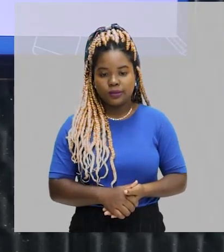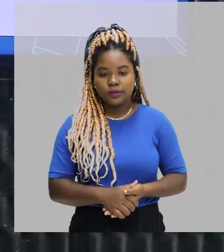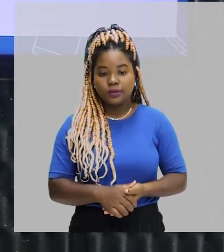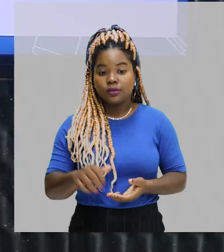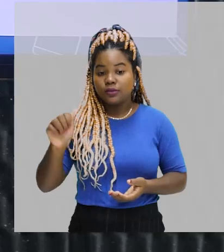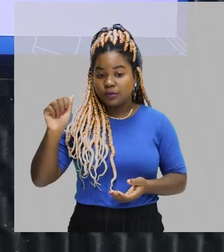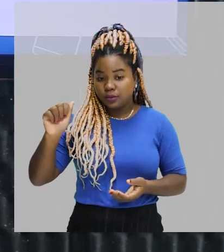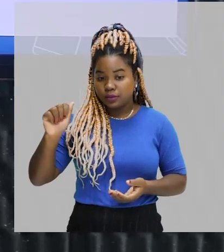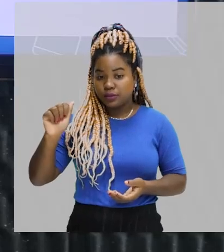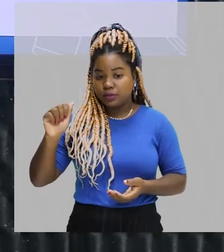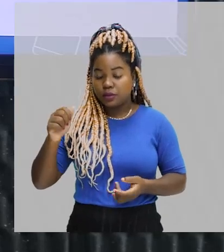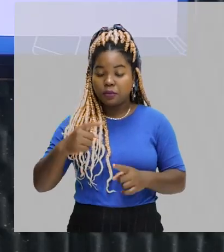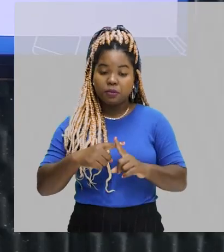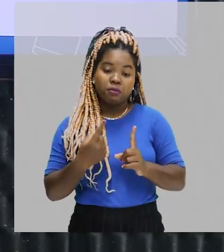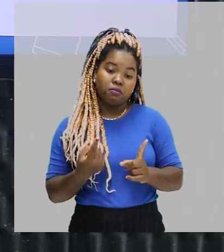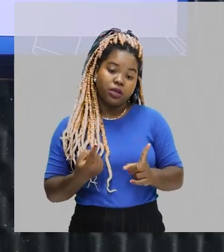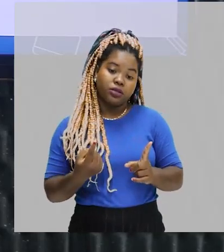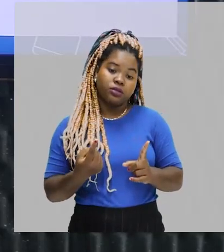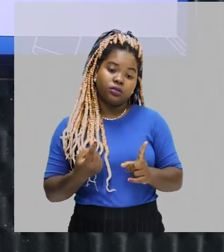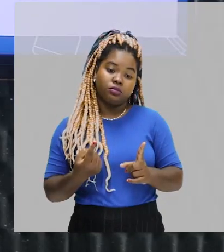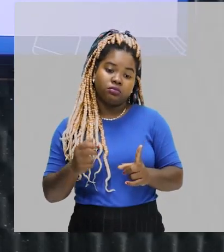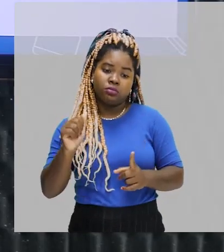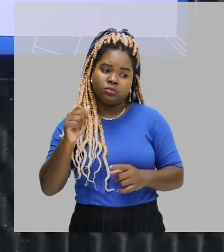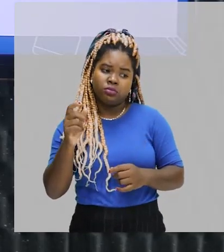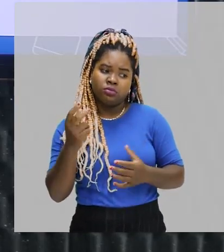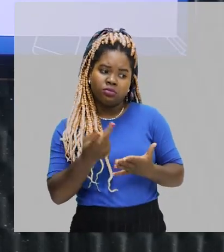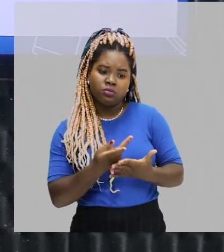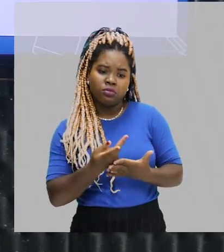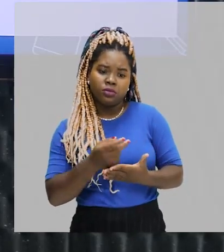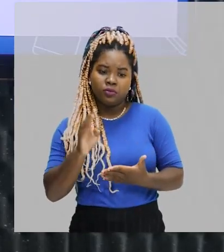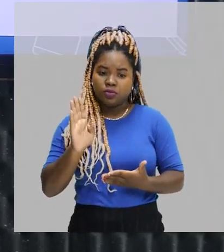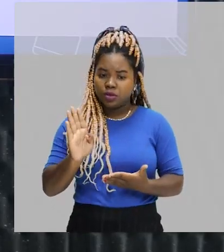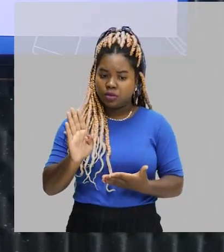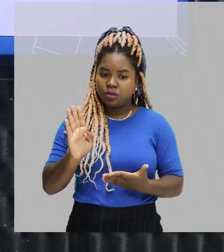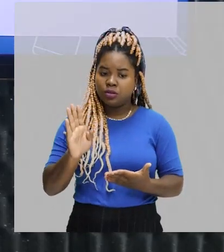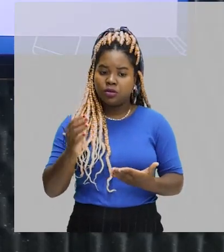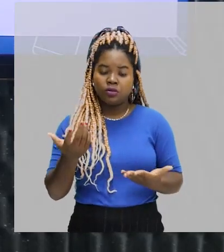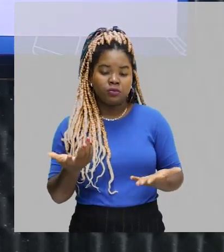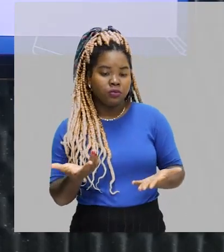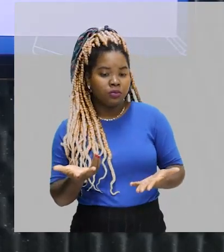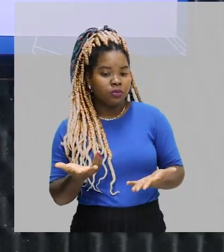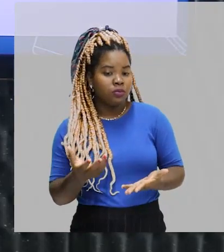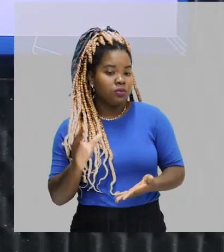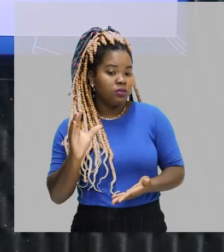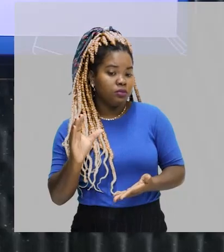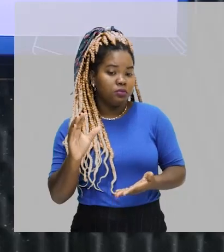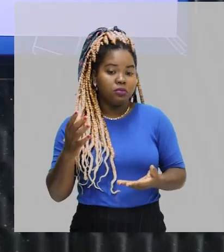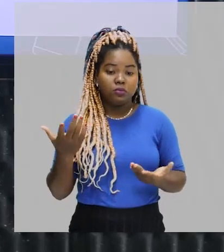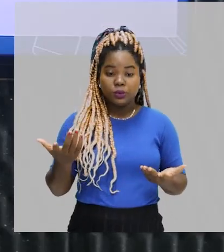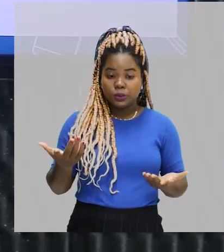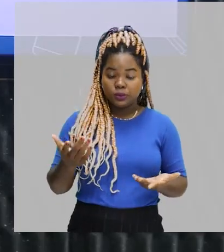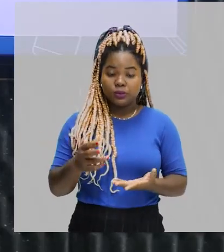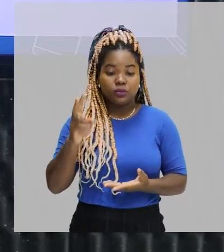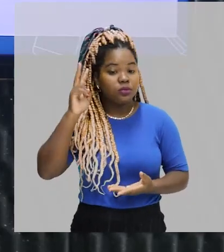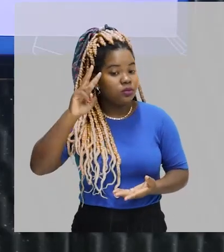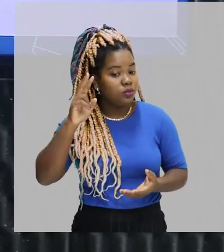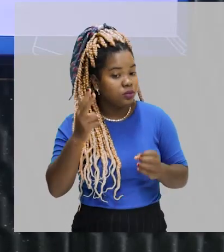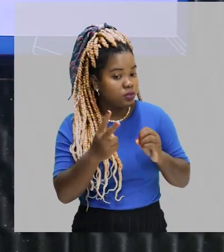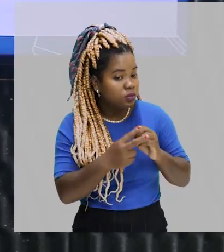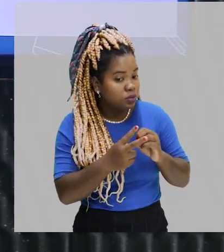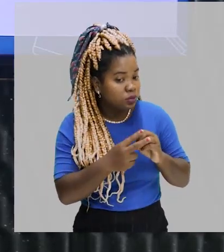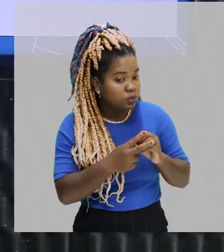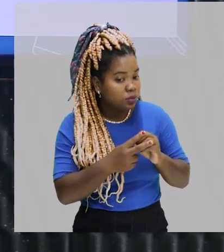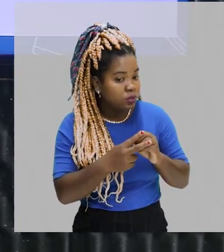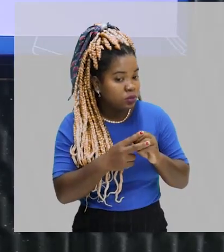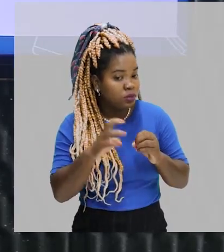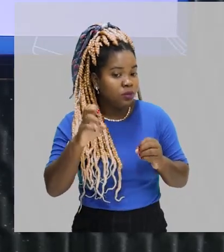letra A, mas pode ser que não seja a letra A, pode ser que seja a letra B. Levam, existe, tornam. Pode ser a letra C. Lembrando que o verbo